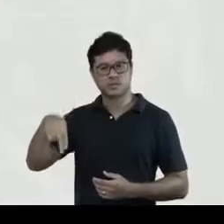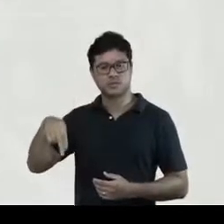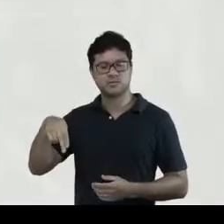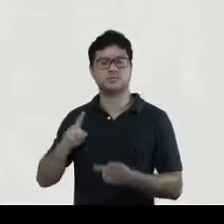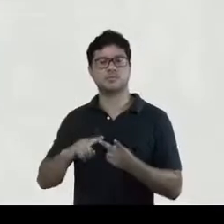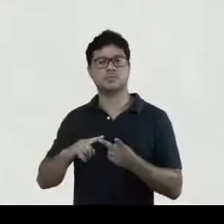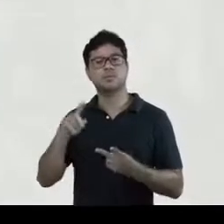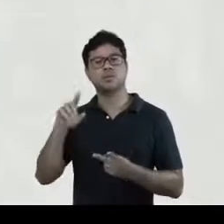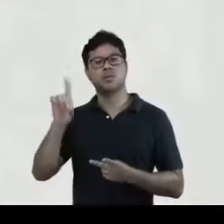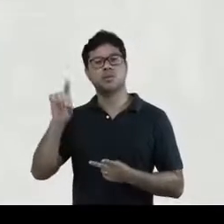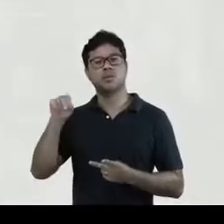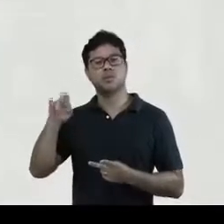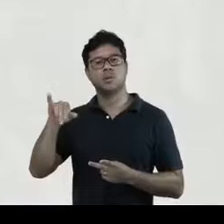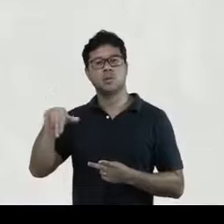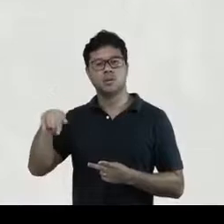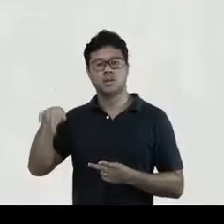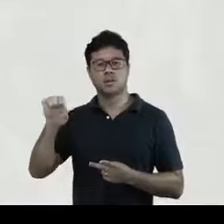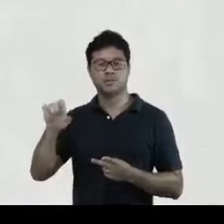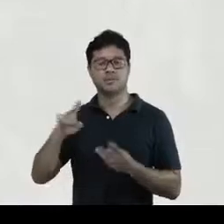Vielen Dank.